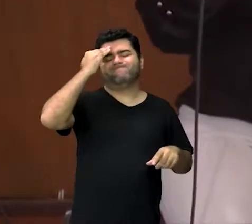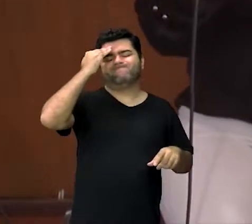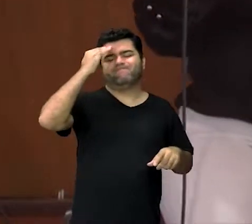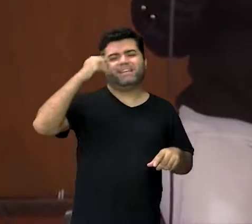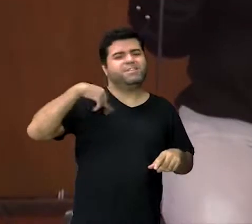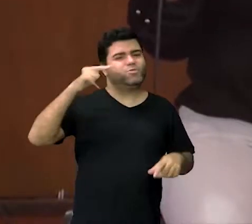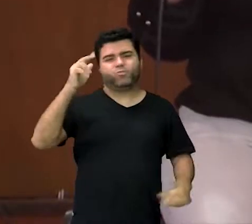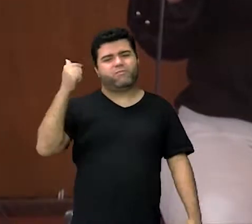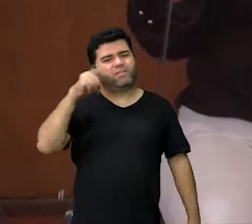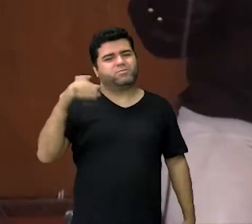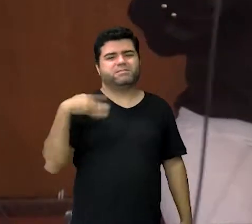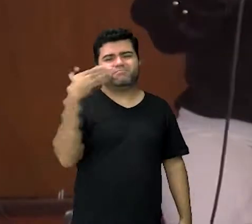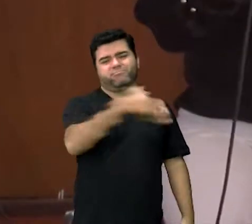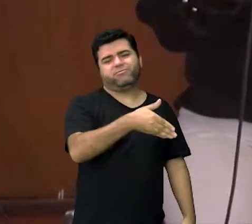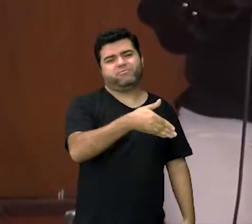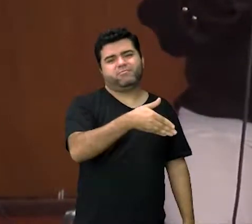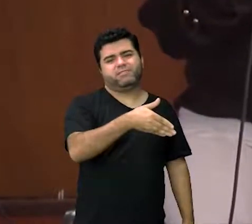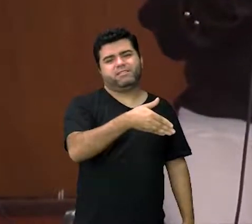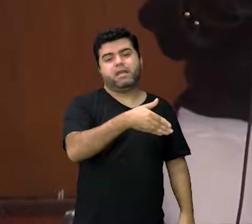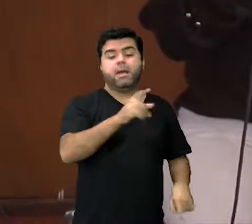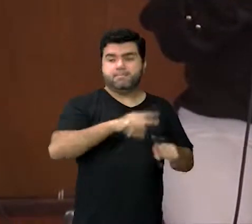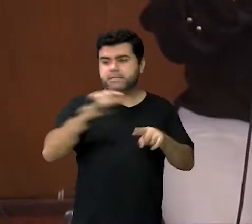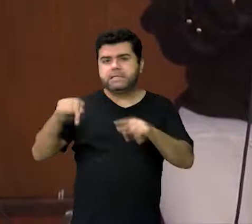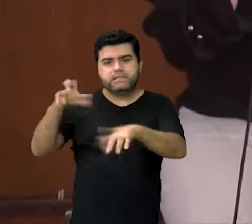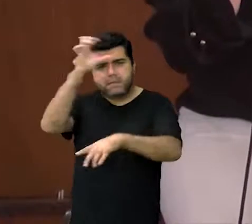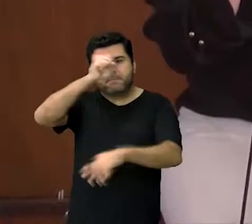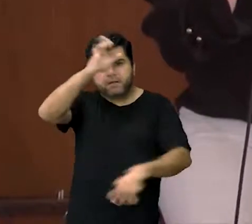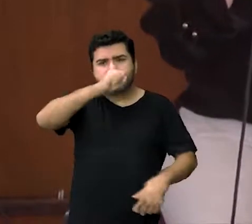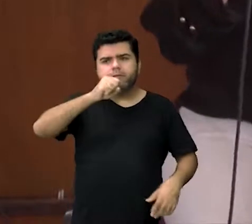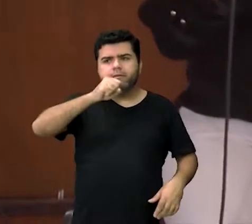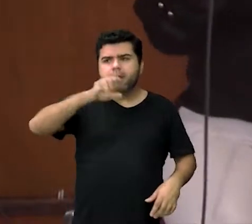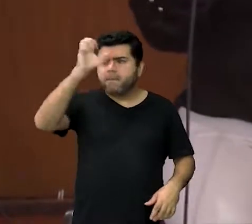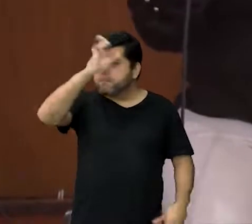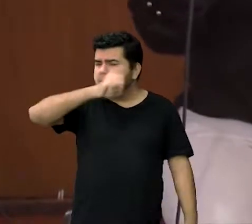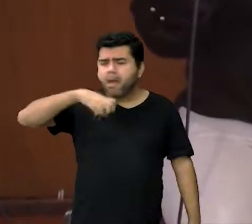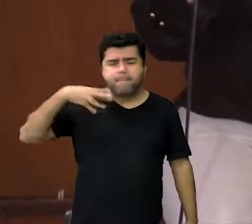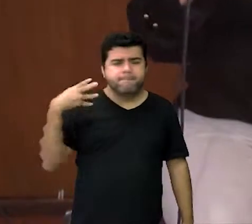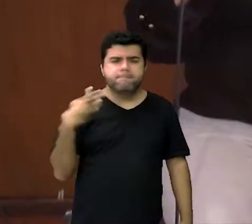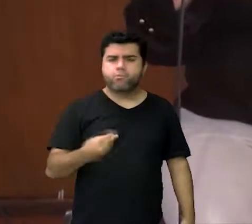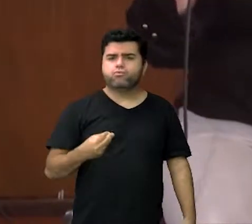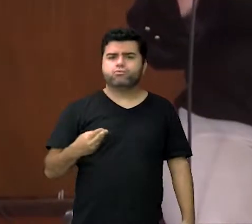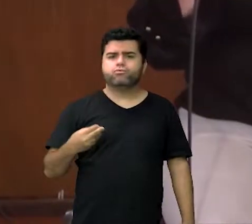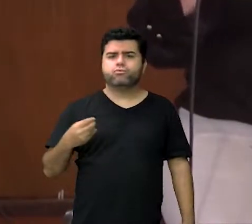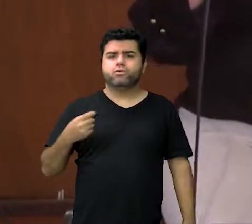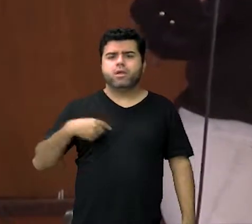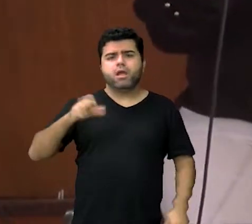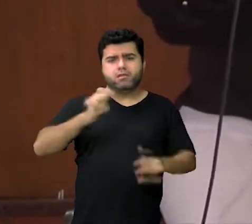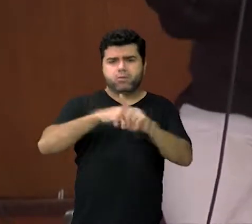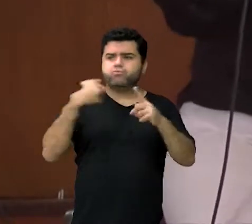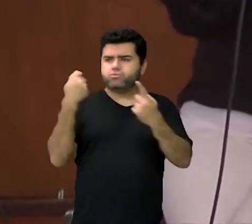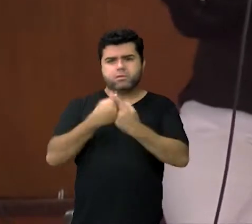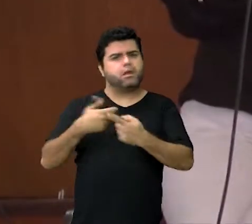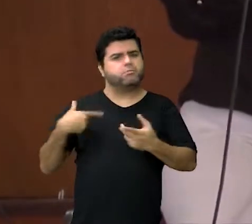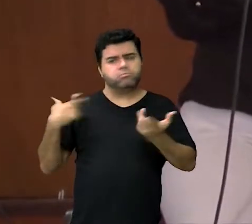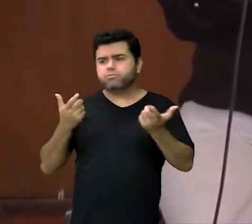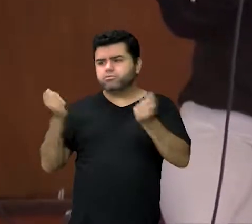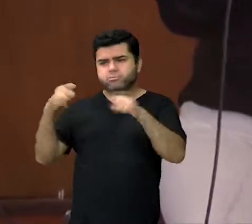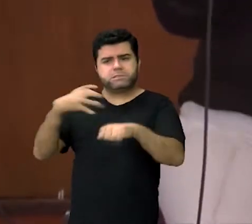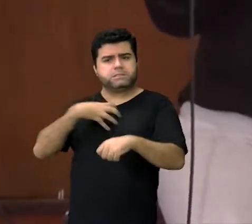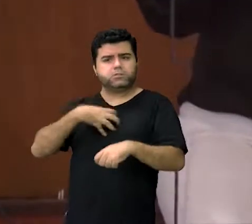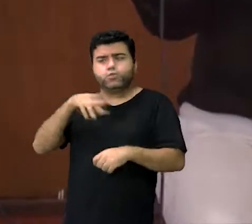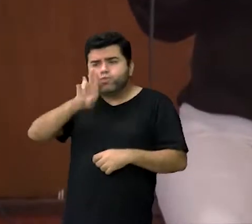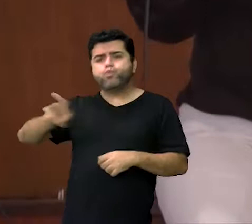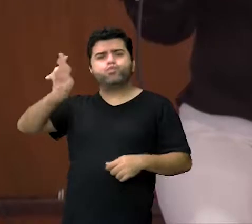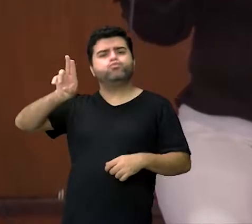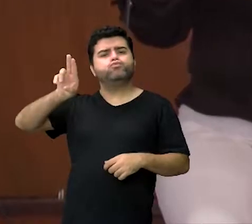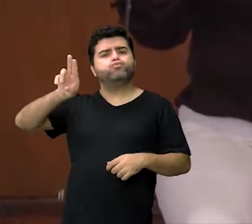uma escola regular. Mas eles aprendem muito. Eles podem ser úteis para a sociedade e sentirem-se úteis. Mas